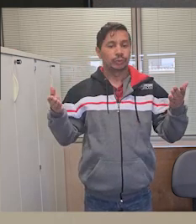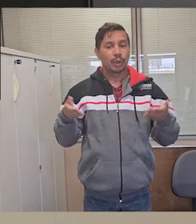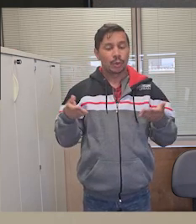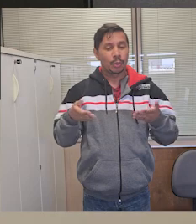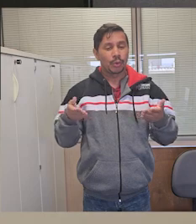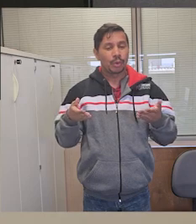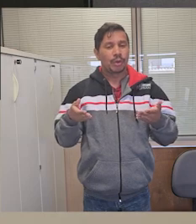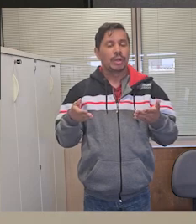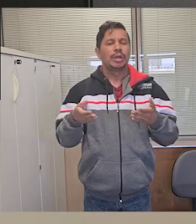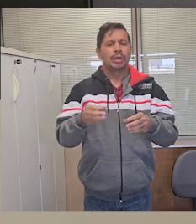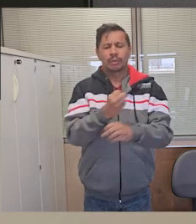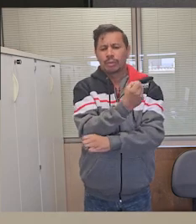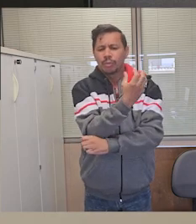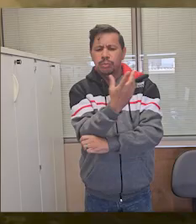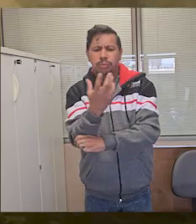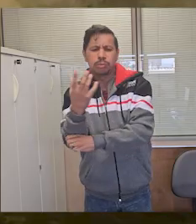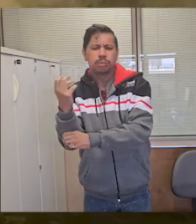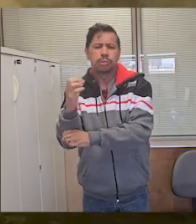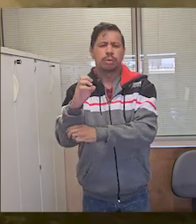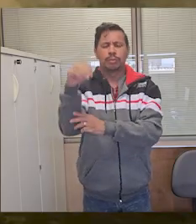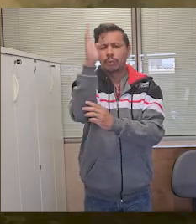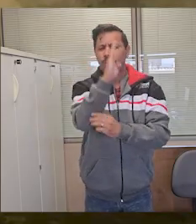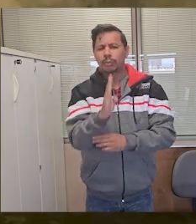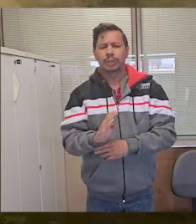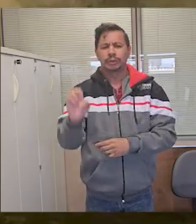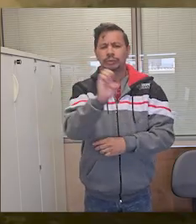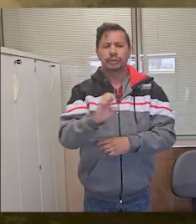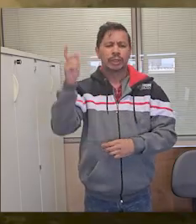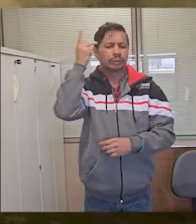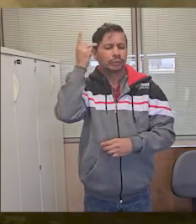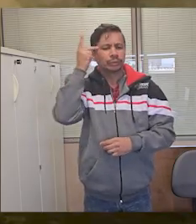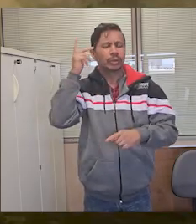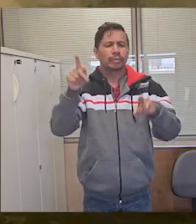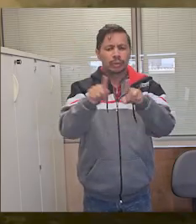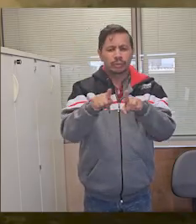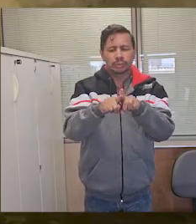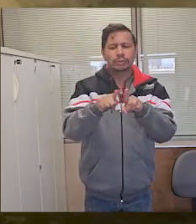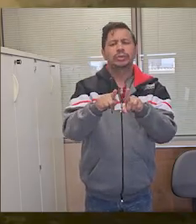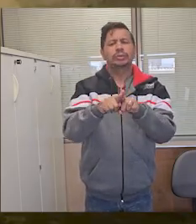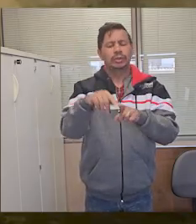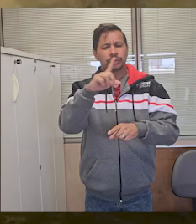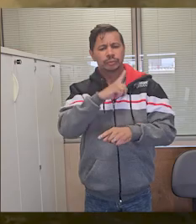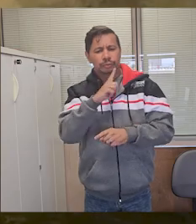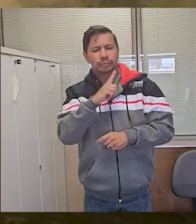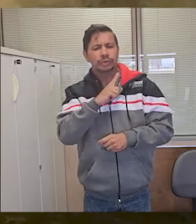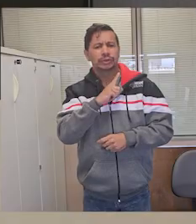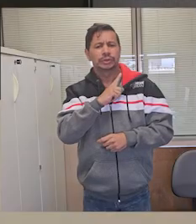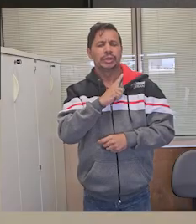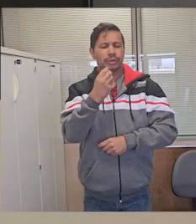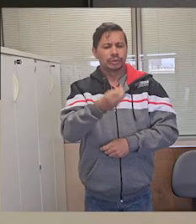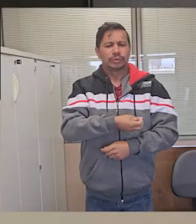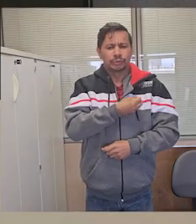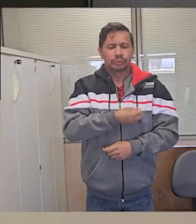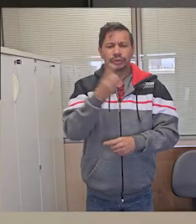Então, agora, recentemente, queimadas por todo o Brasil, aqui no estado de São Paulo, no Amazonas, tem